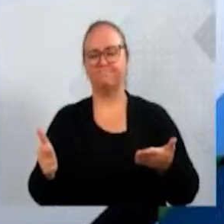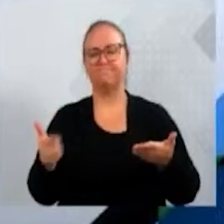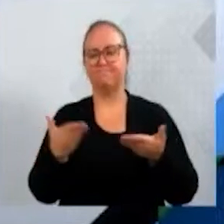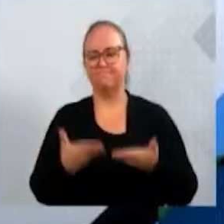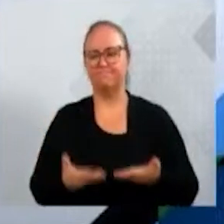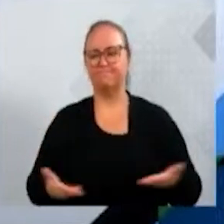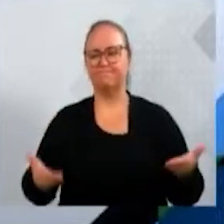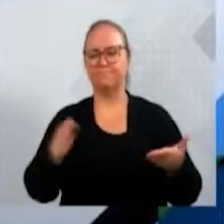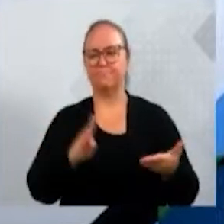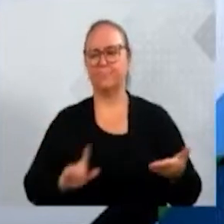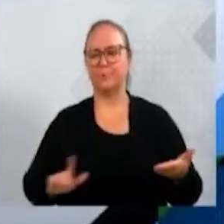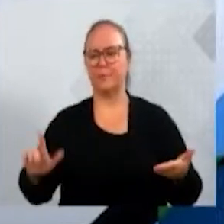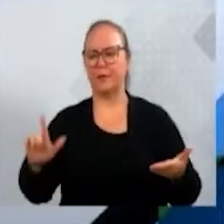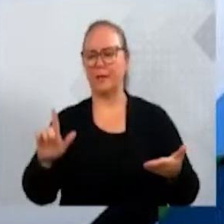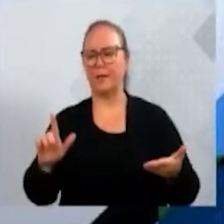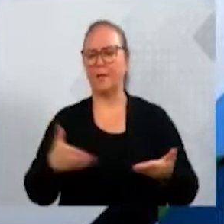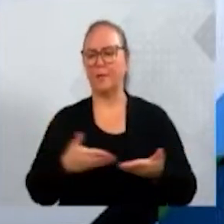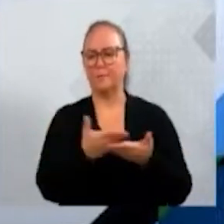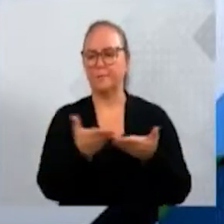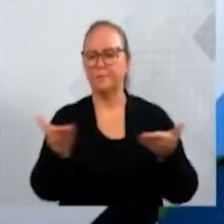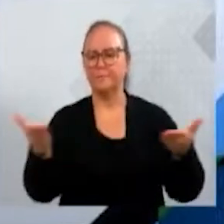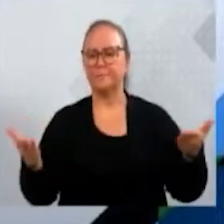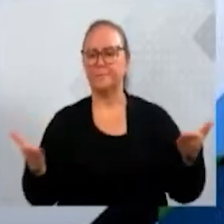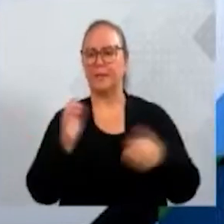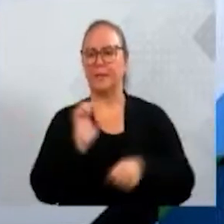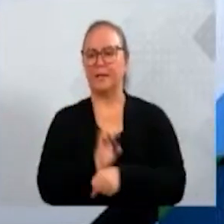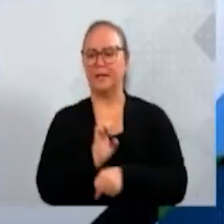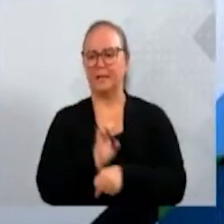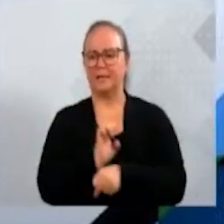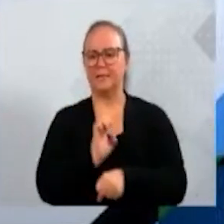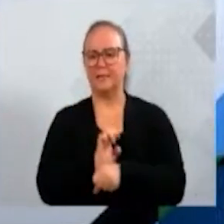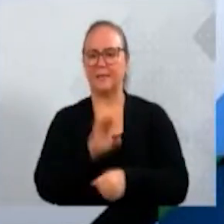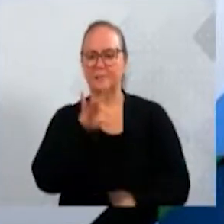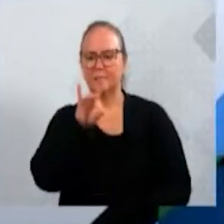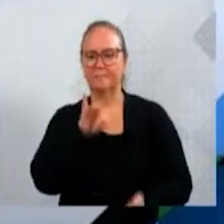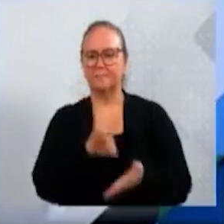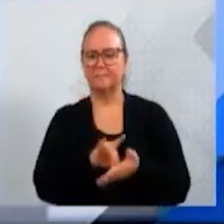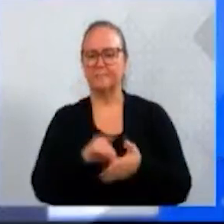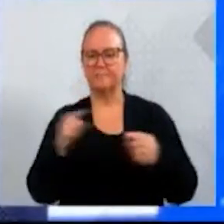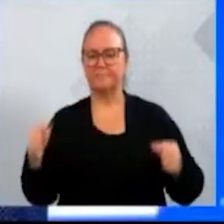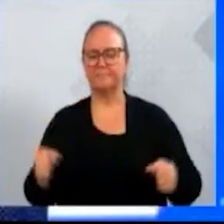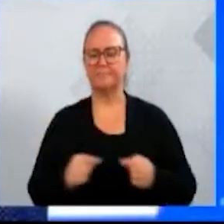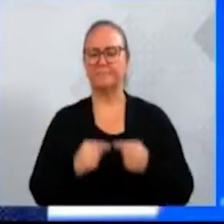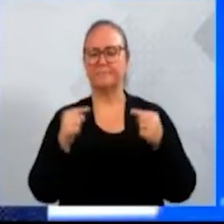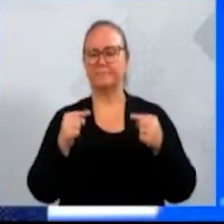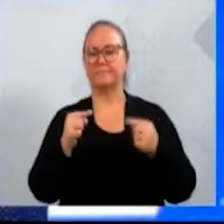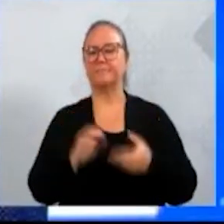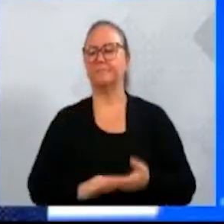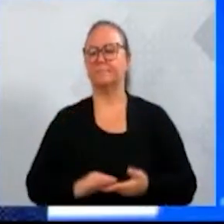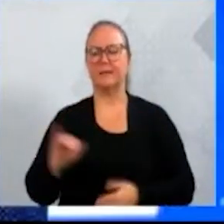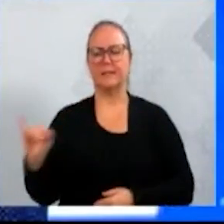e falo para o nosso estado se destacam exatamente por dois itens